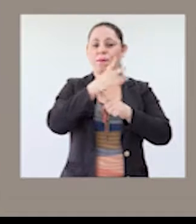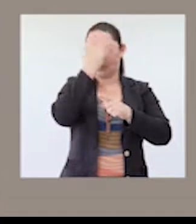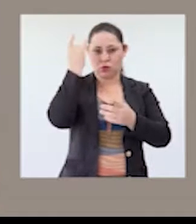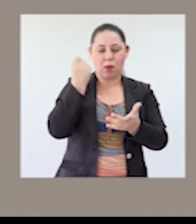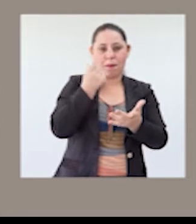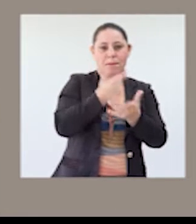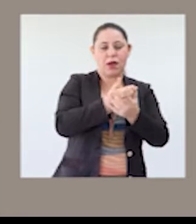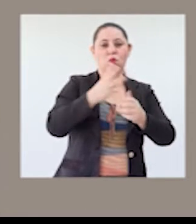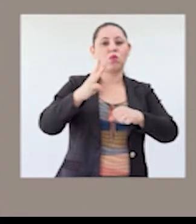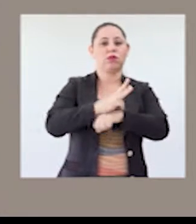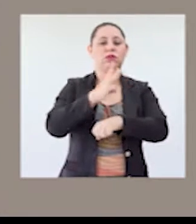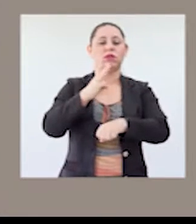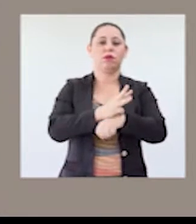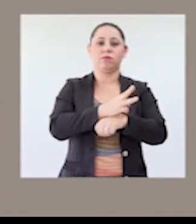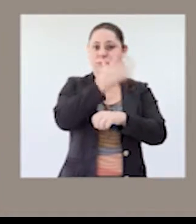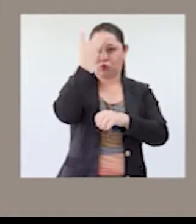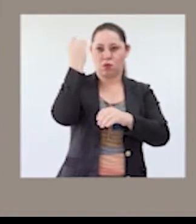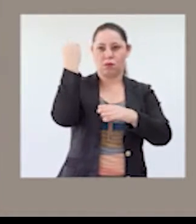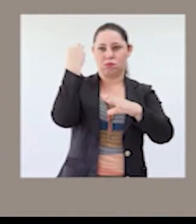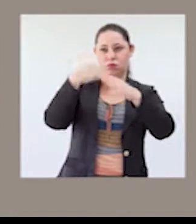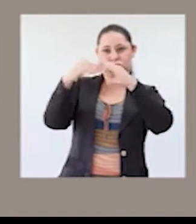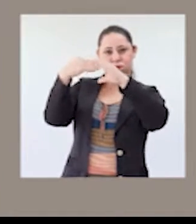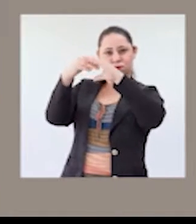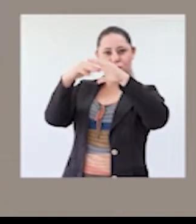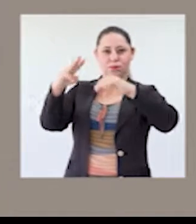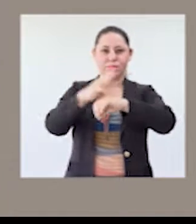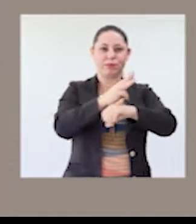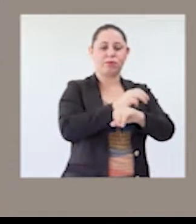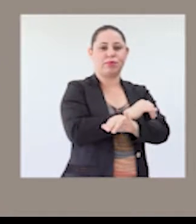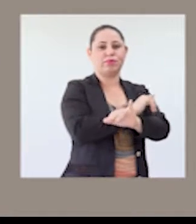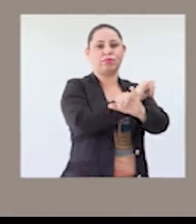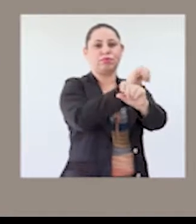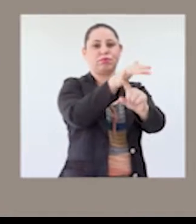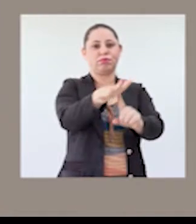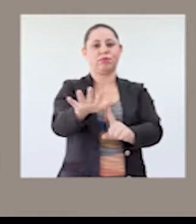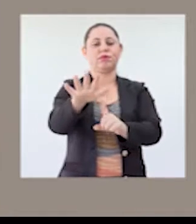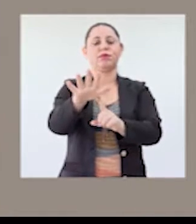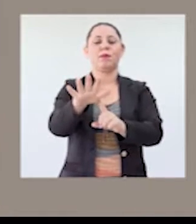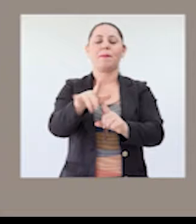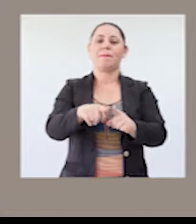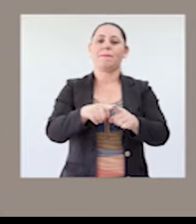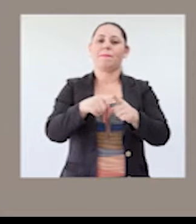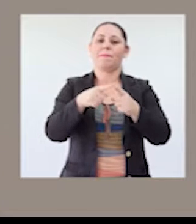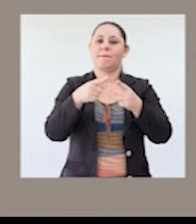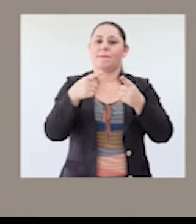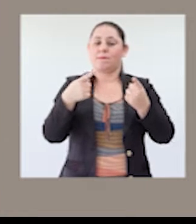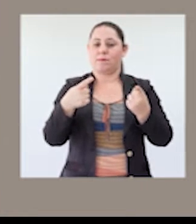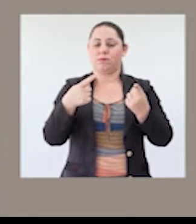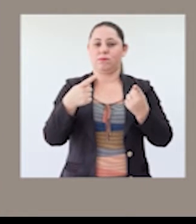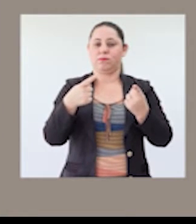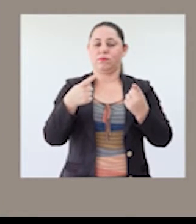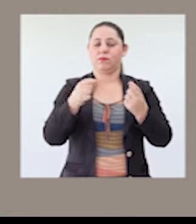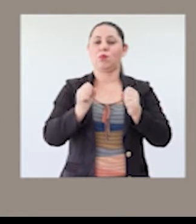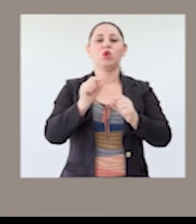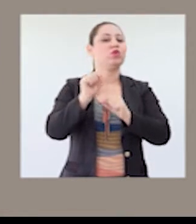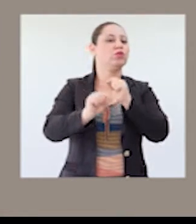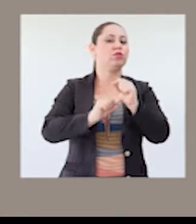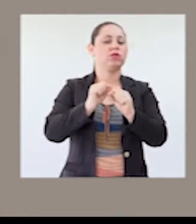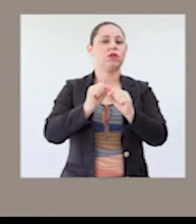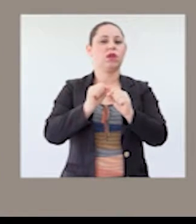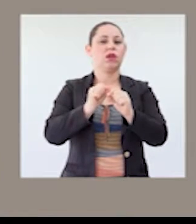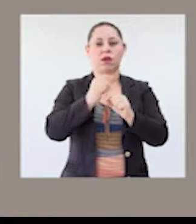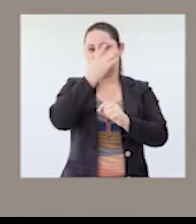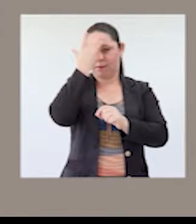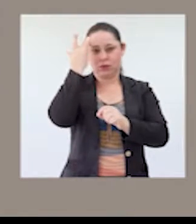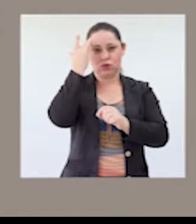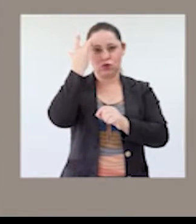propaganda. No WhatsApp, especificamente, pode haver divulgação da propaganda, porém, com a